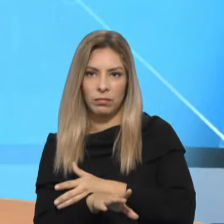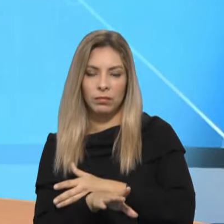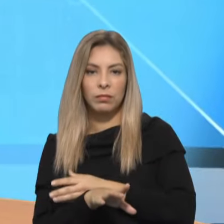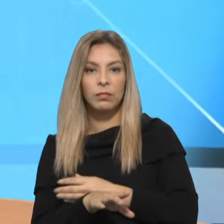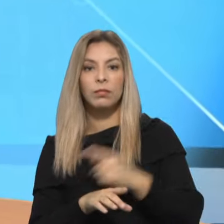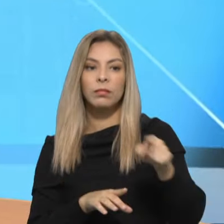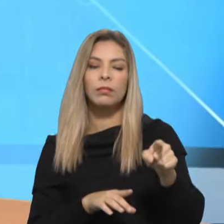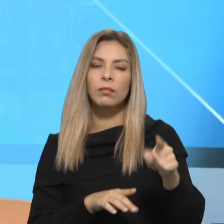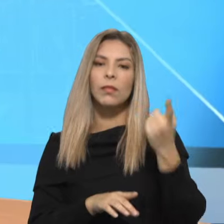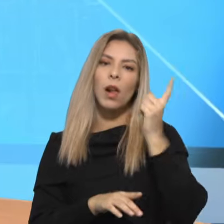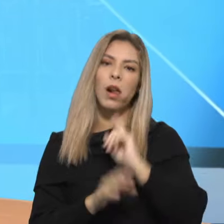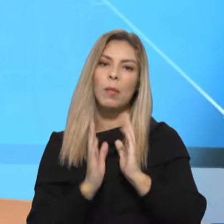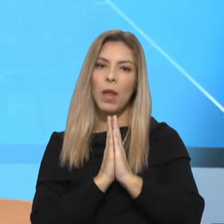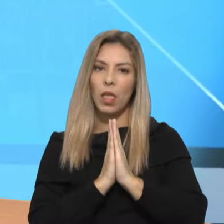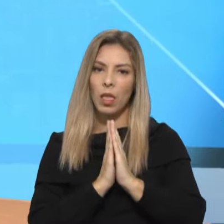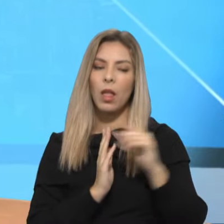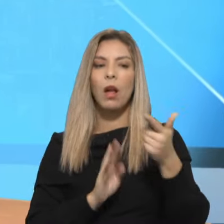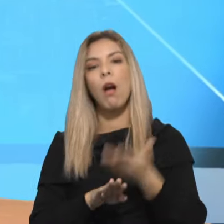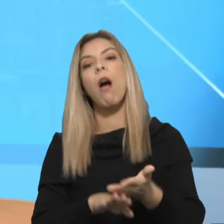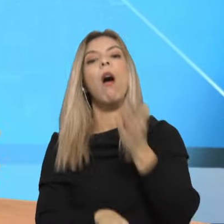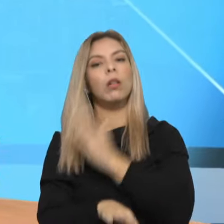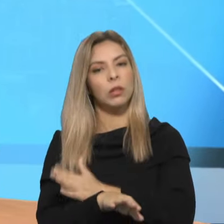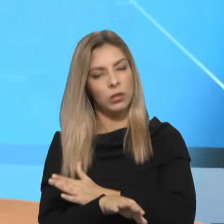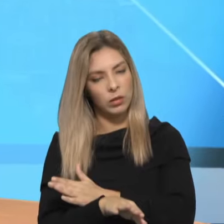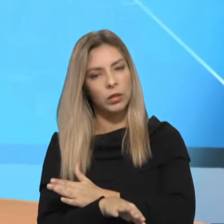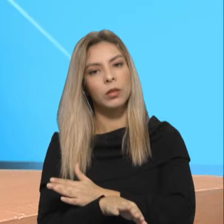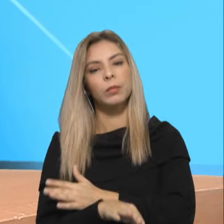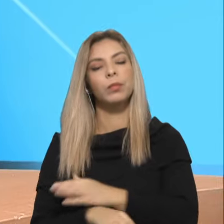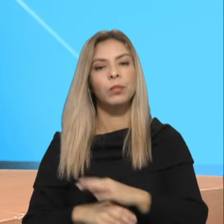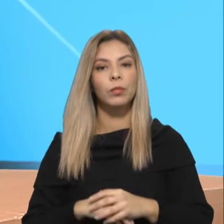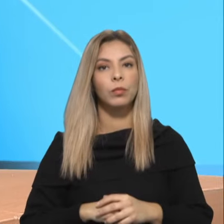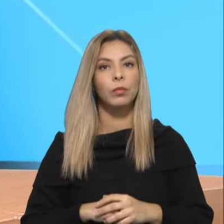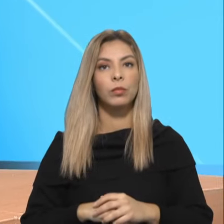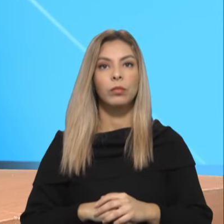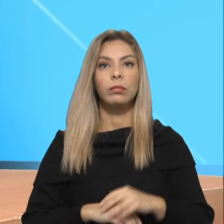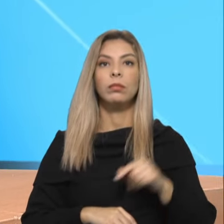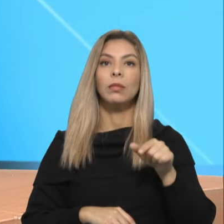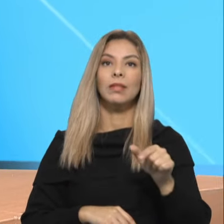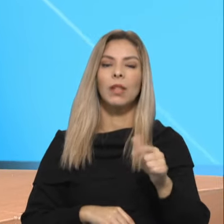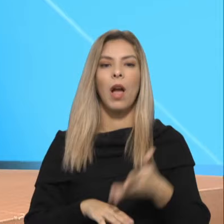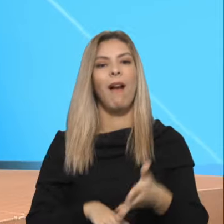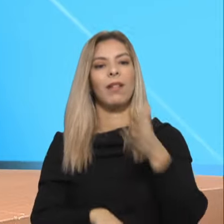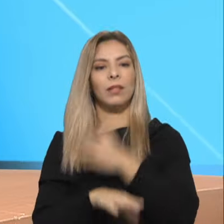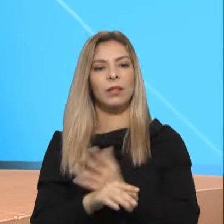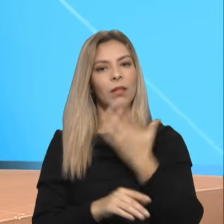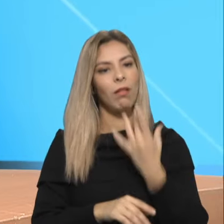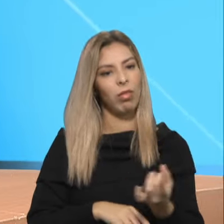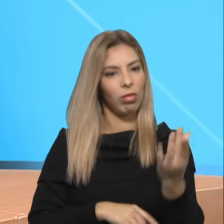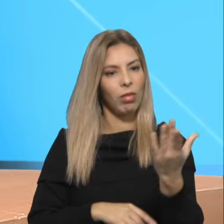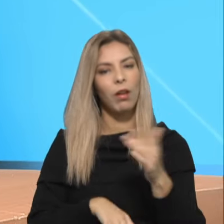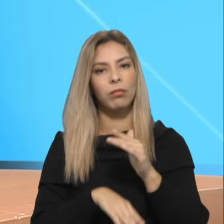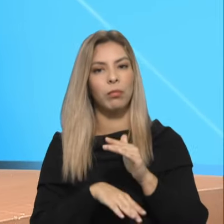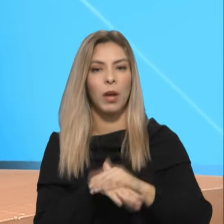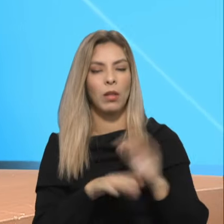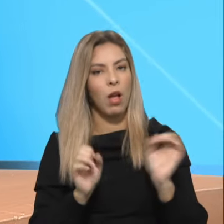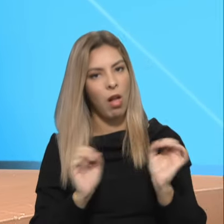redimida antecipadamente. Que os méritos de Cristo, que se aplicam a todos, a ela foram aplicados por antecipação. Mas não é